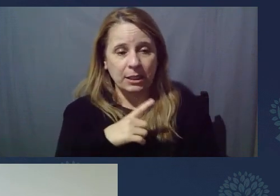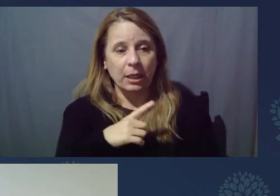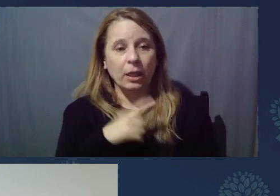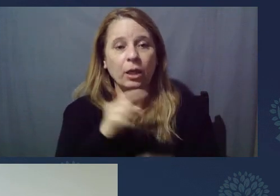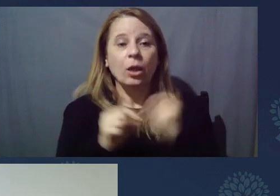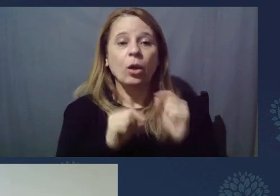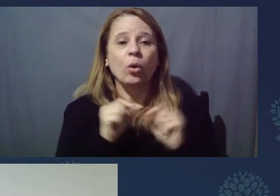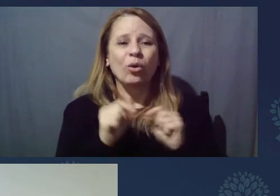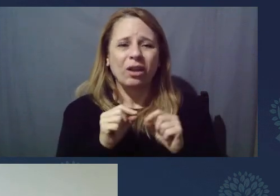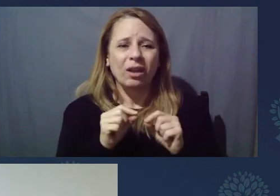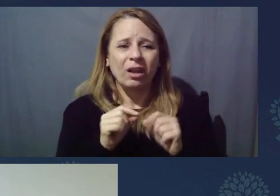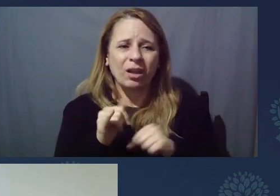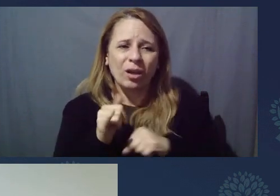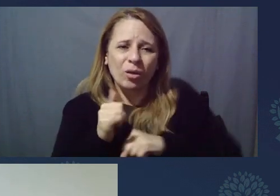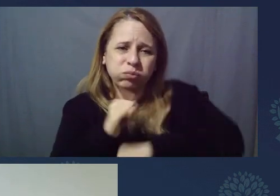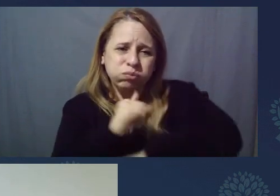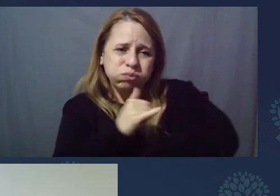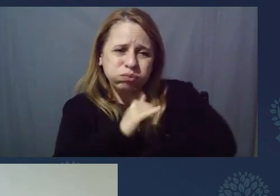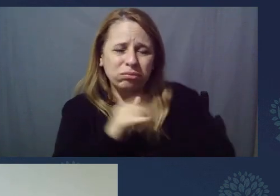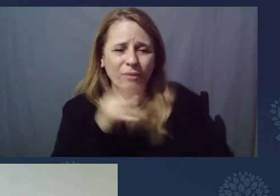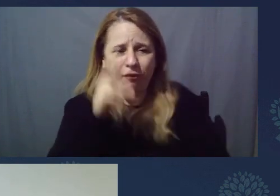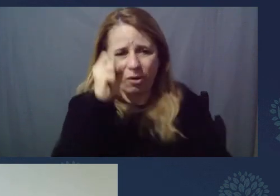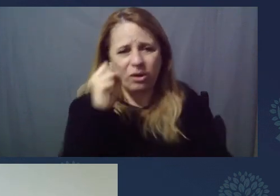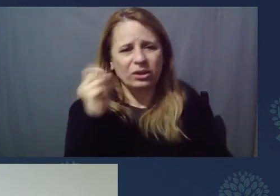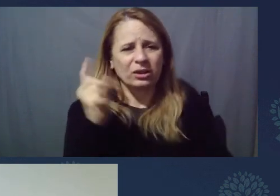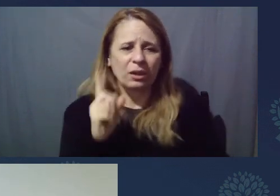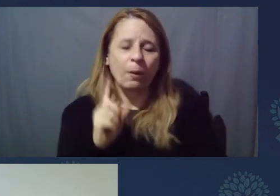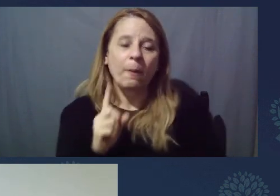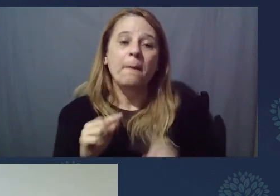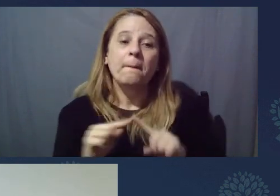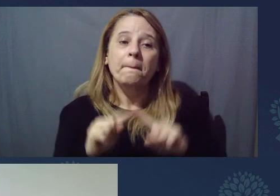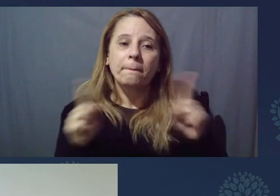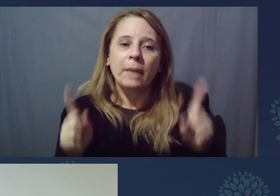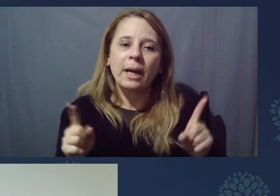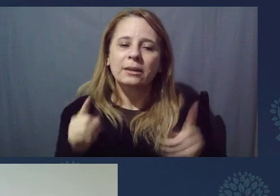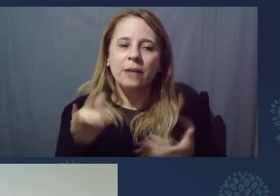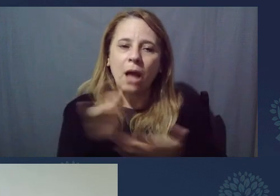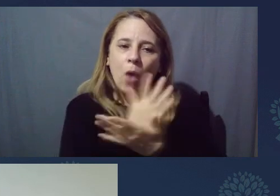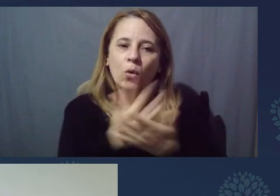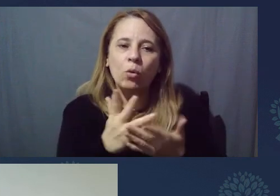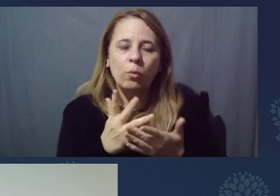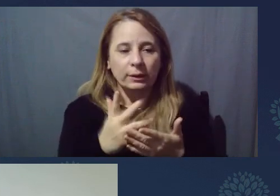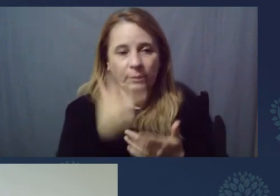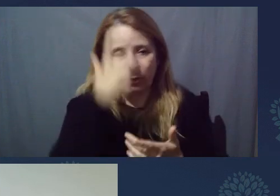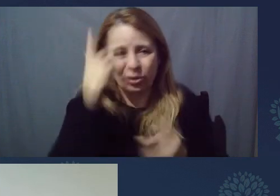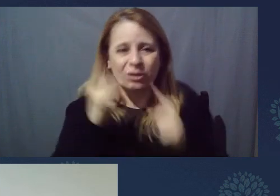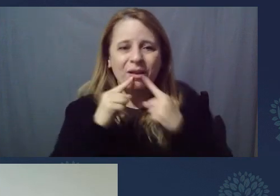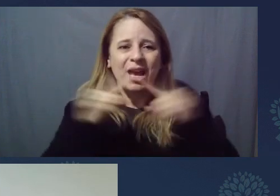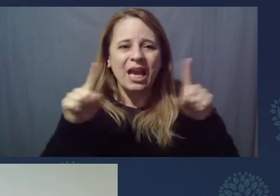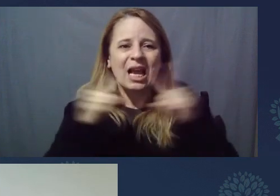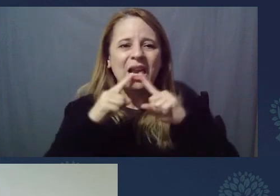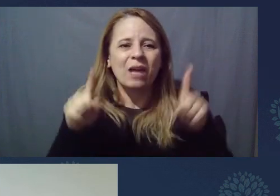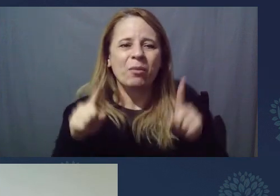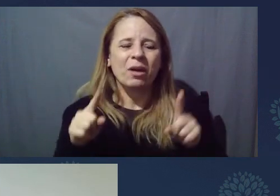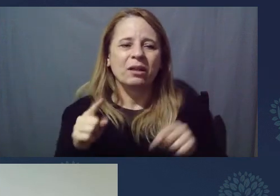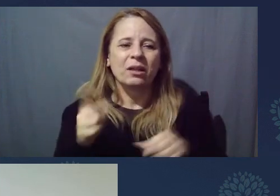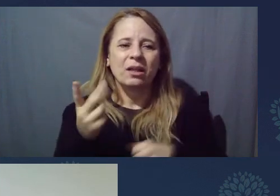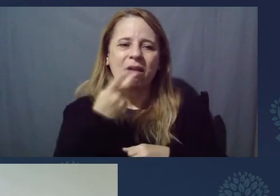quase não significativo. Agora, mesmo que algumas pessoas reclamem se sentem um pouquinho